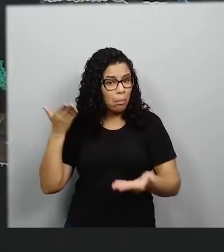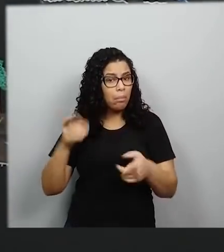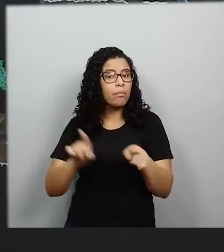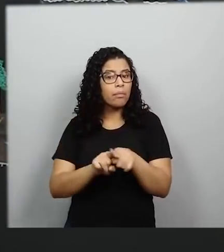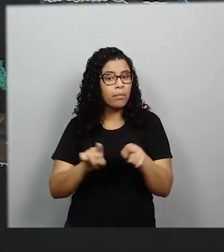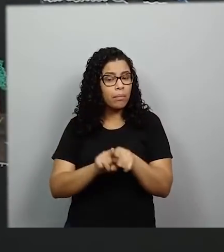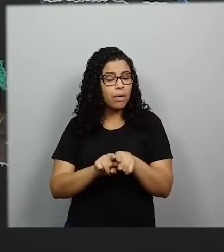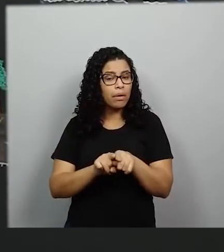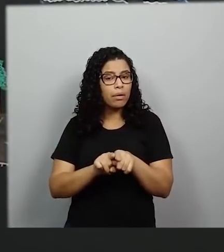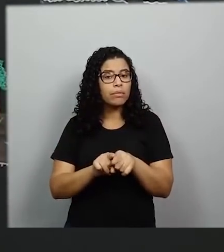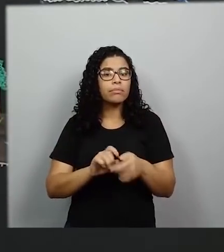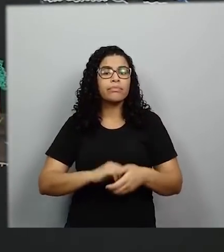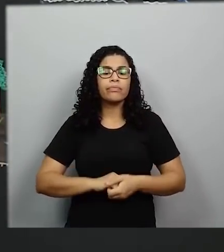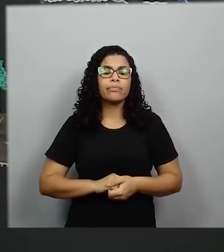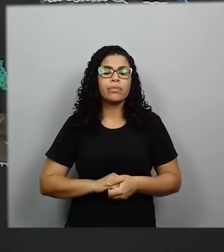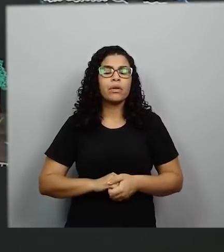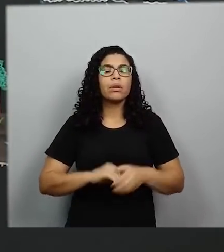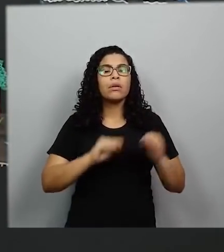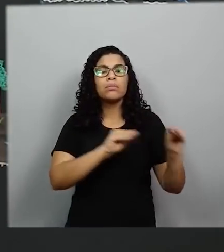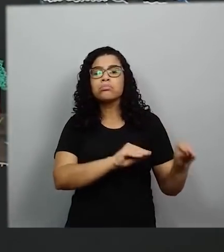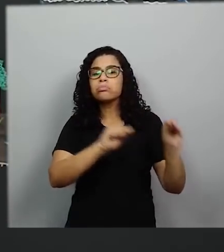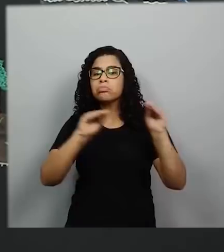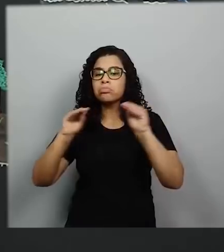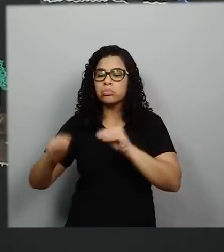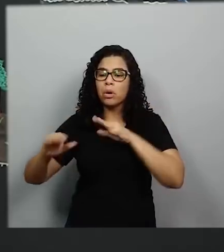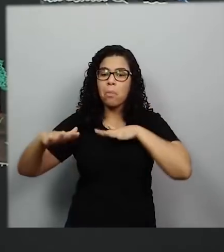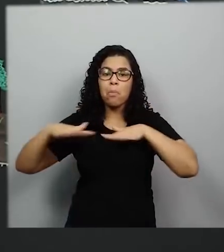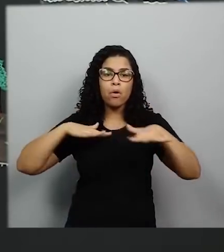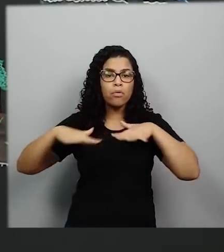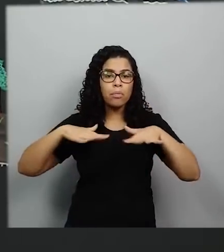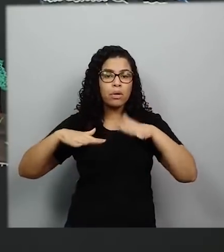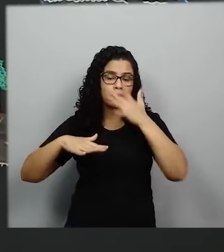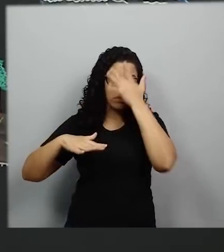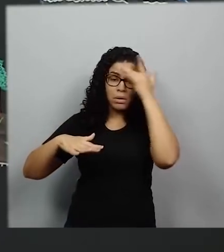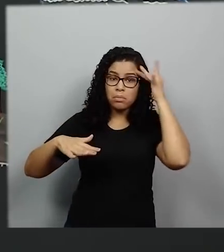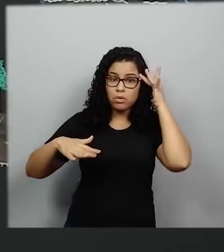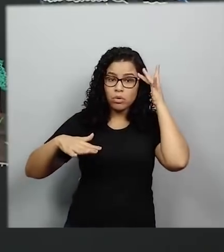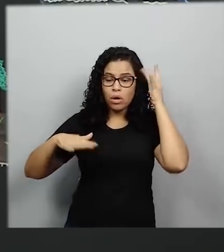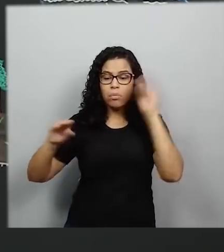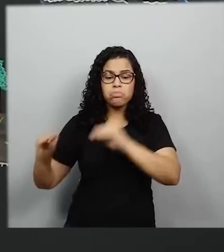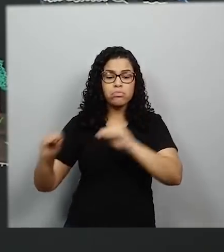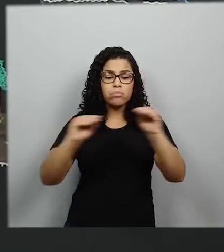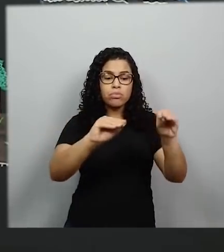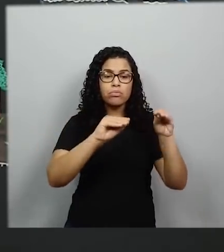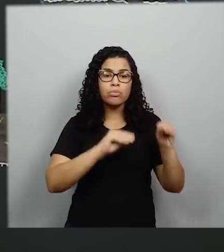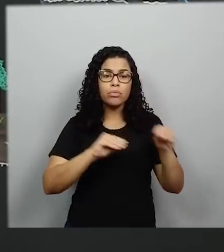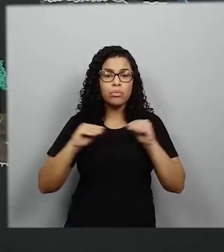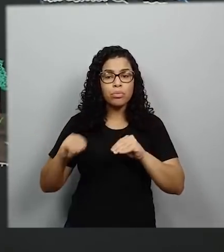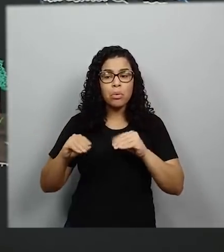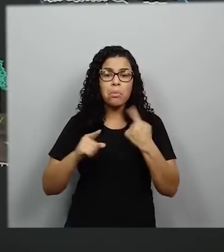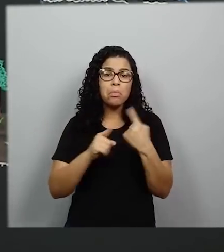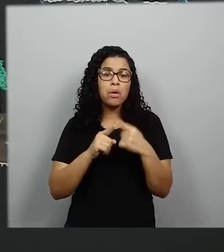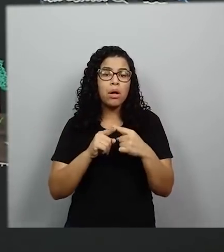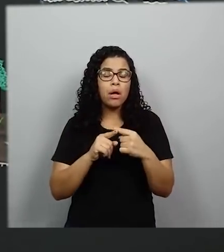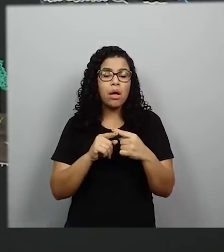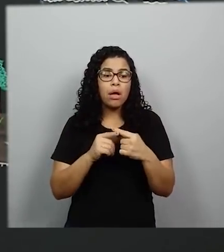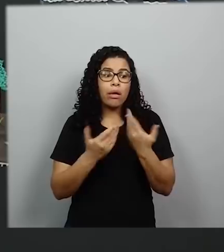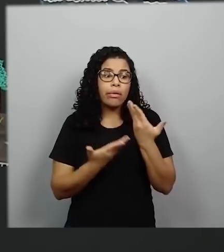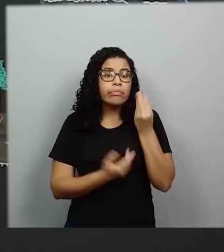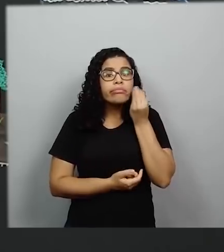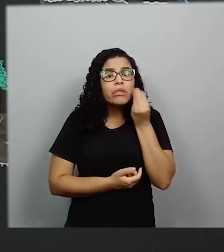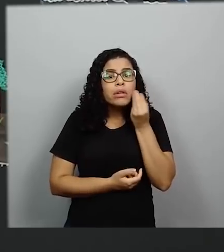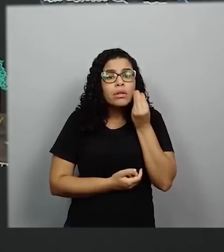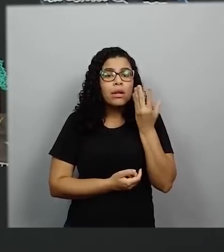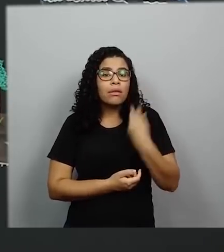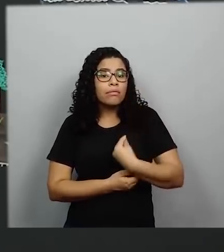interfere na questão da migração, movimentação das pessoas de um local para o outro em busca de uma condição melhor. E muitas